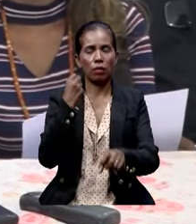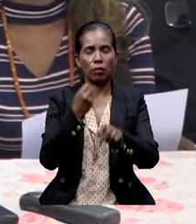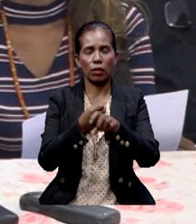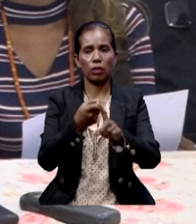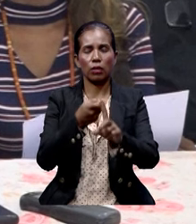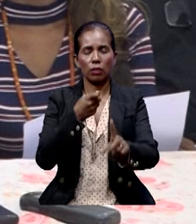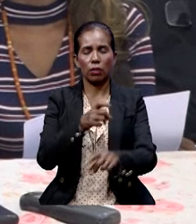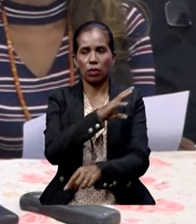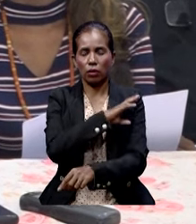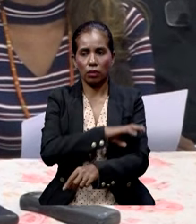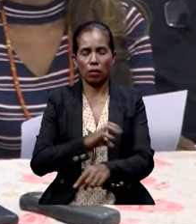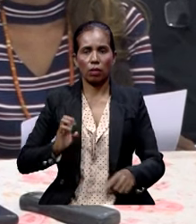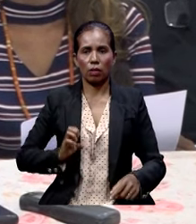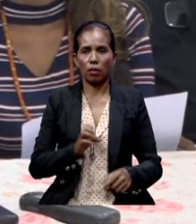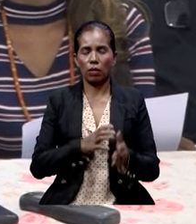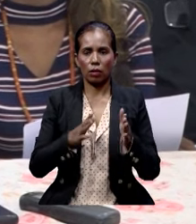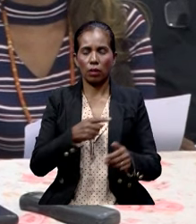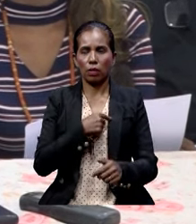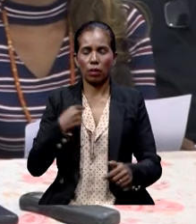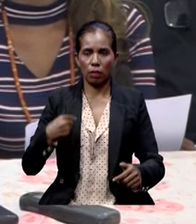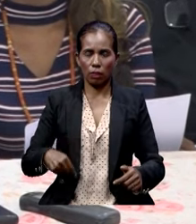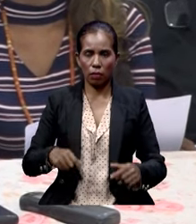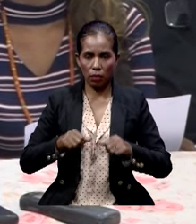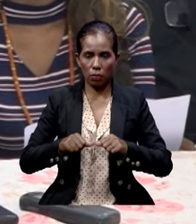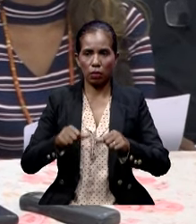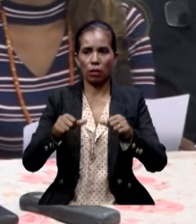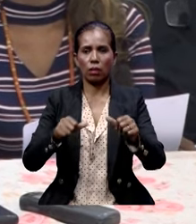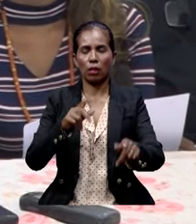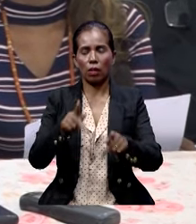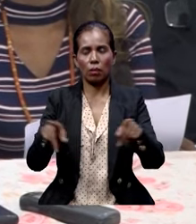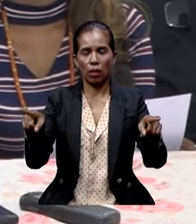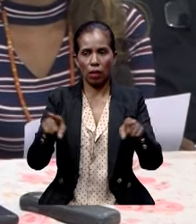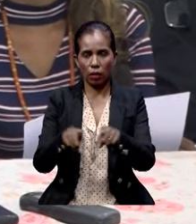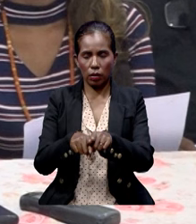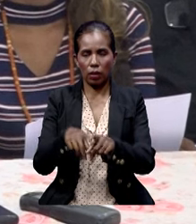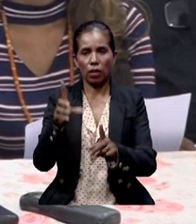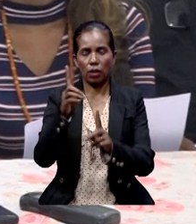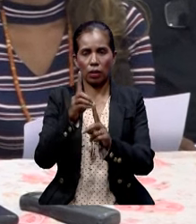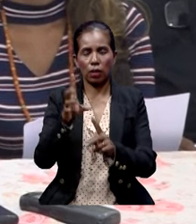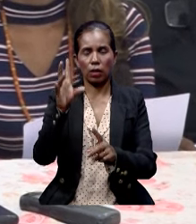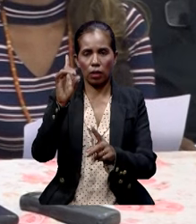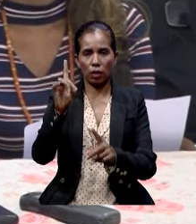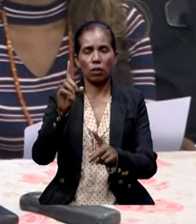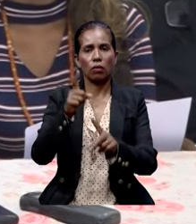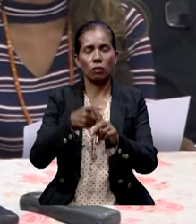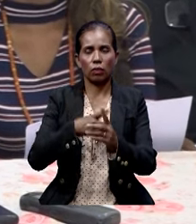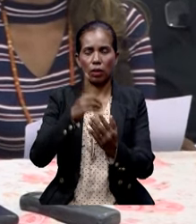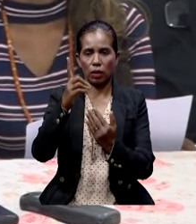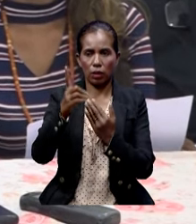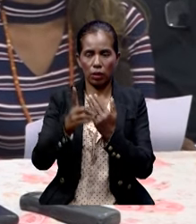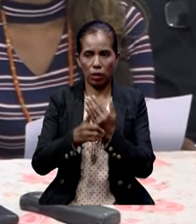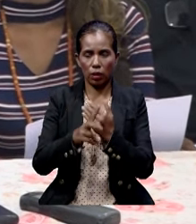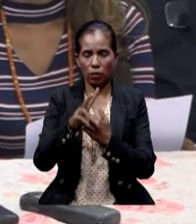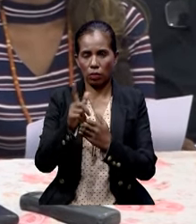segurança embaixada Japão nyang no continuação ho emo hanesang ia lorong hitu fulan janeiro tinan ronulu